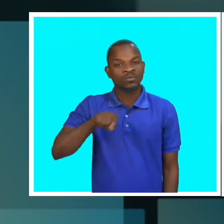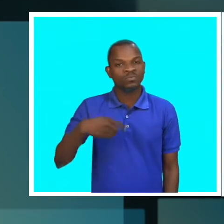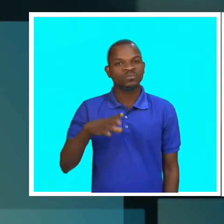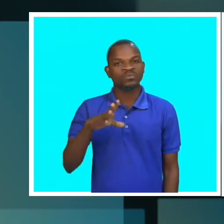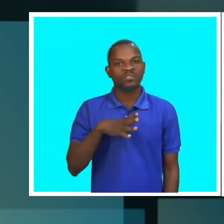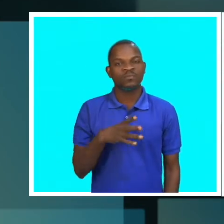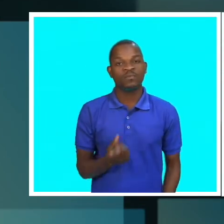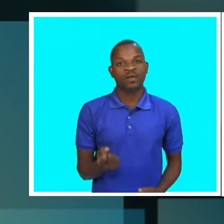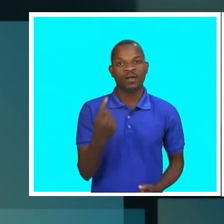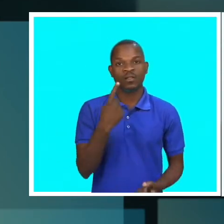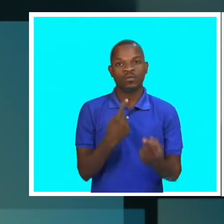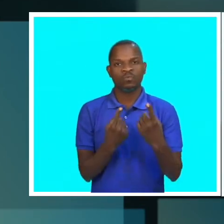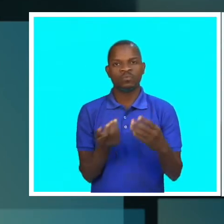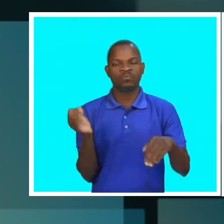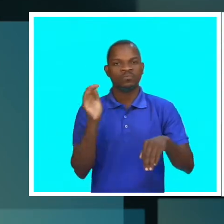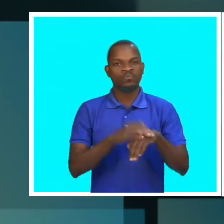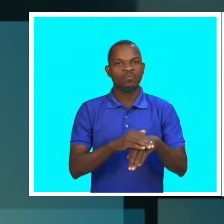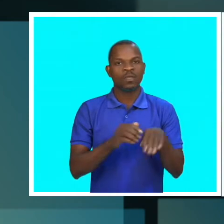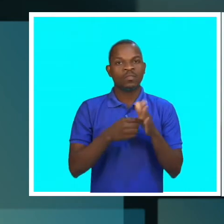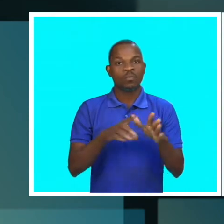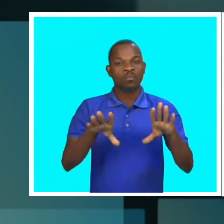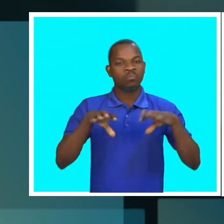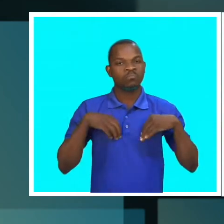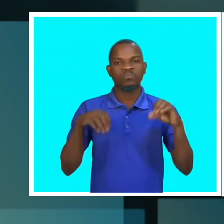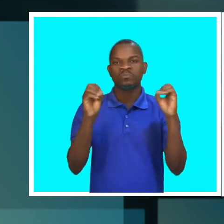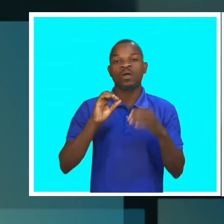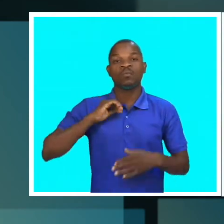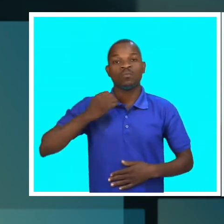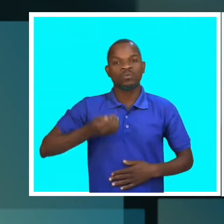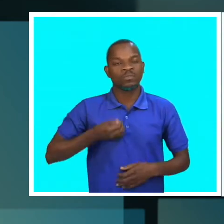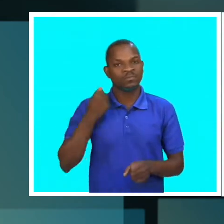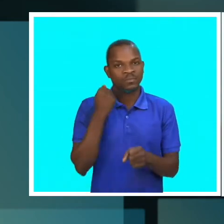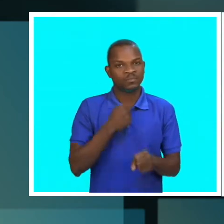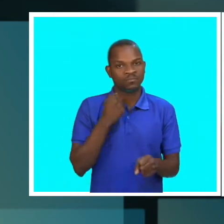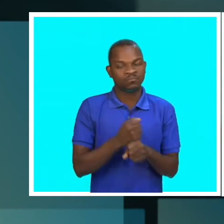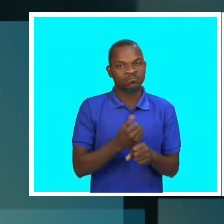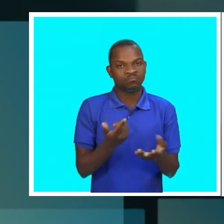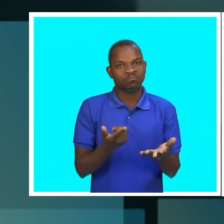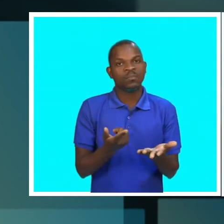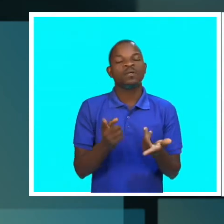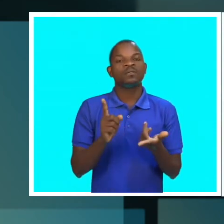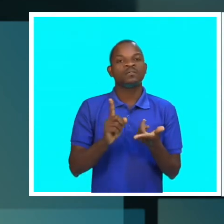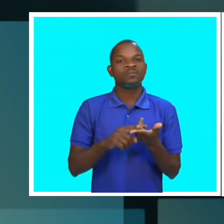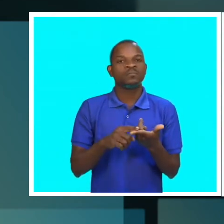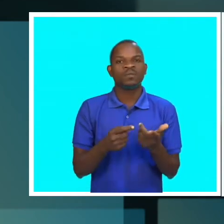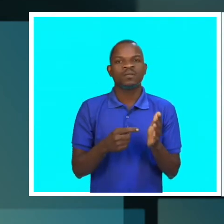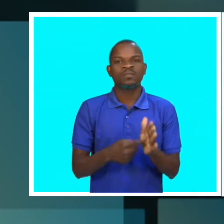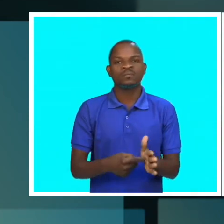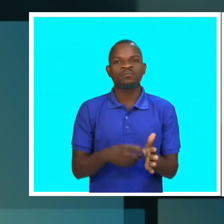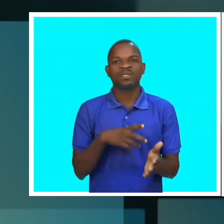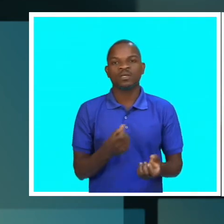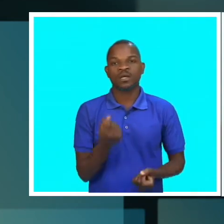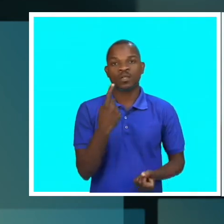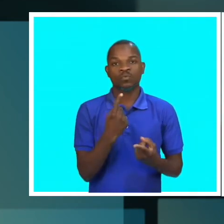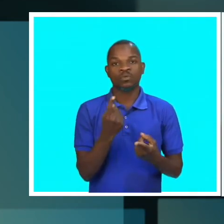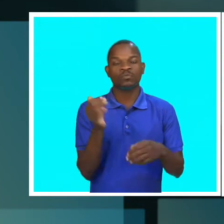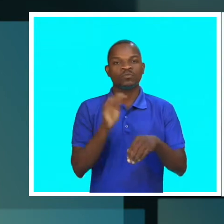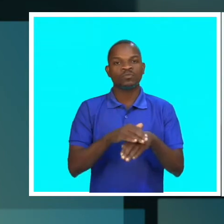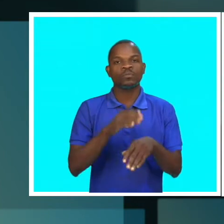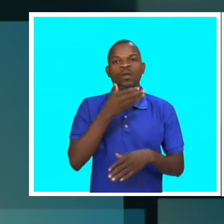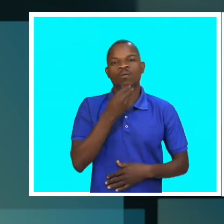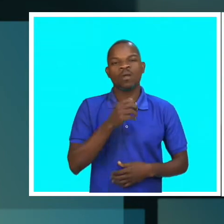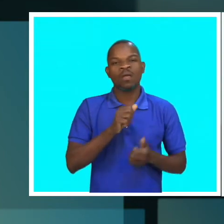Nós temos ainda algumas profissões que não aceitam a mulher como operária por exemplo. Não aceitam a mulher em algumas profissões que dizem